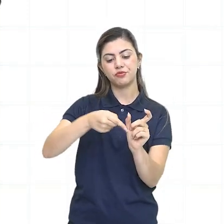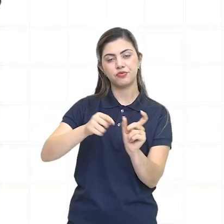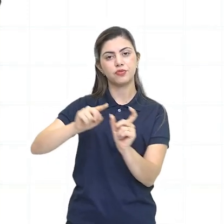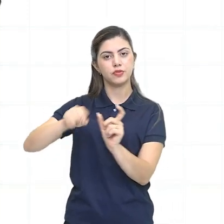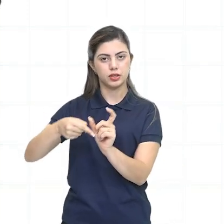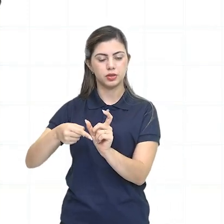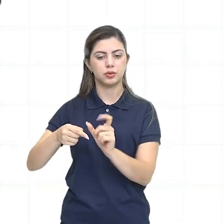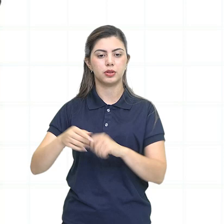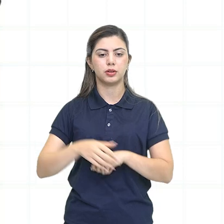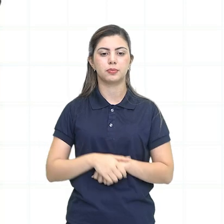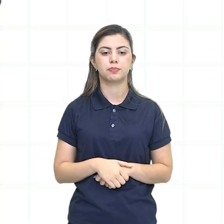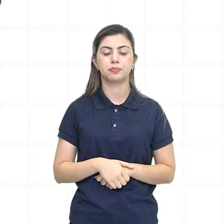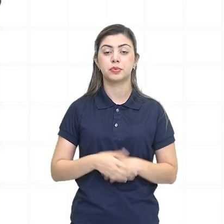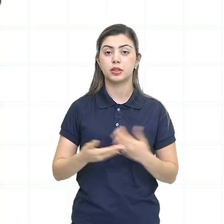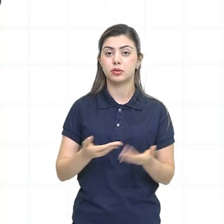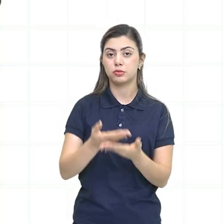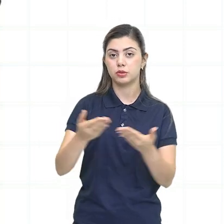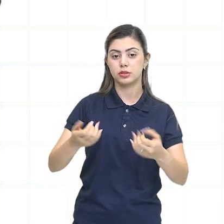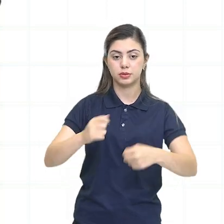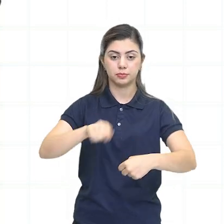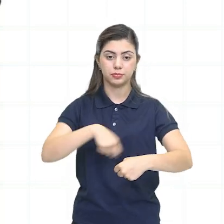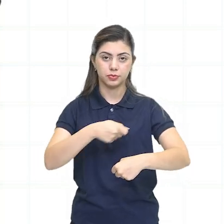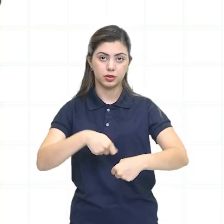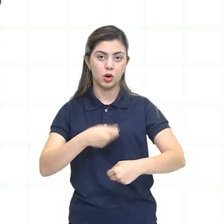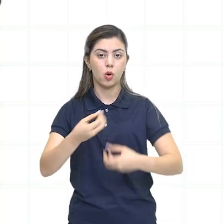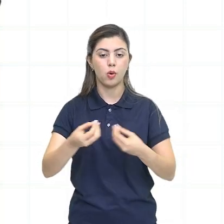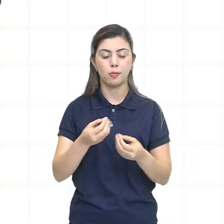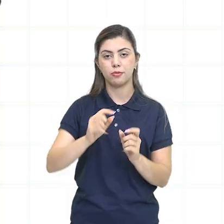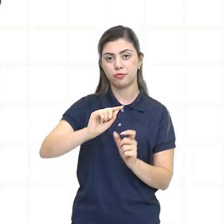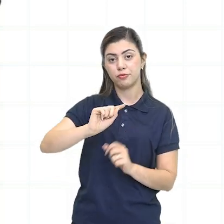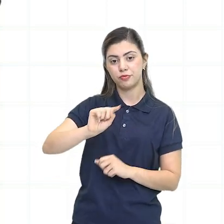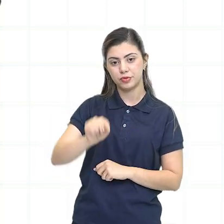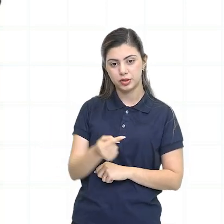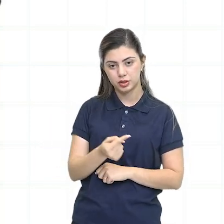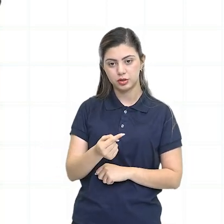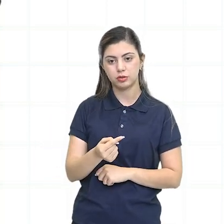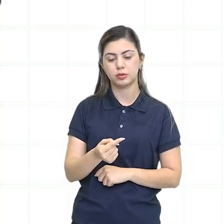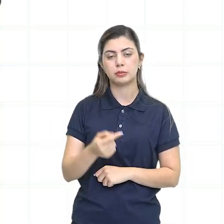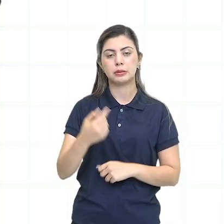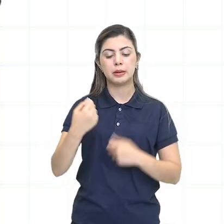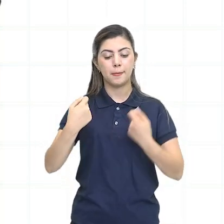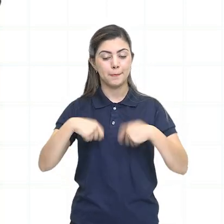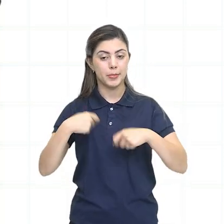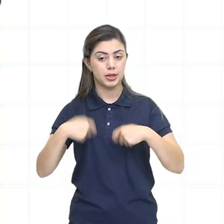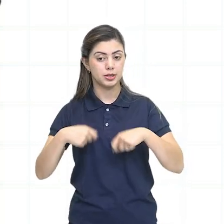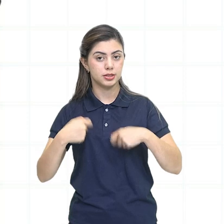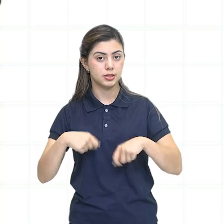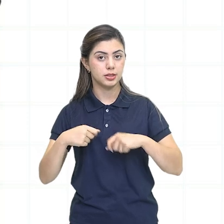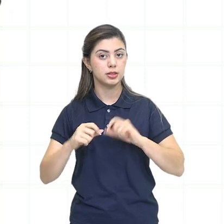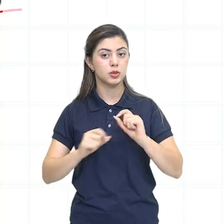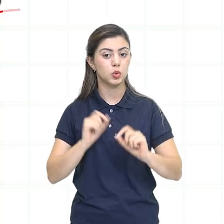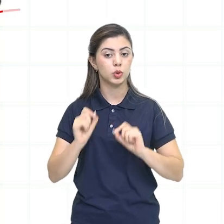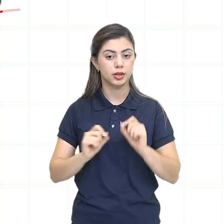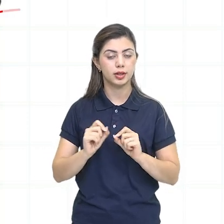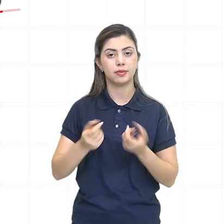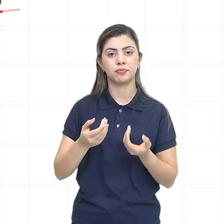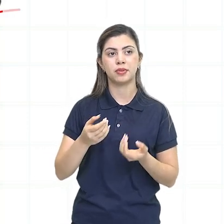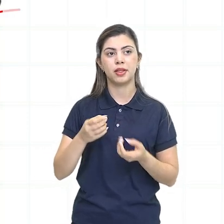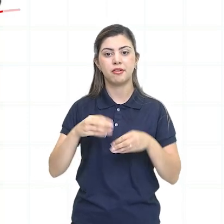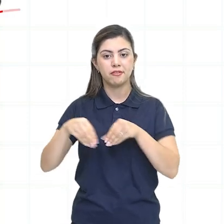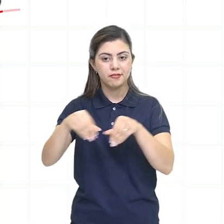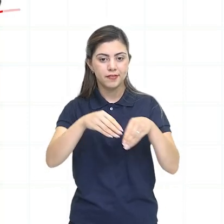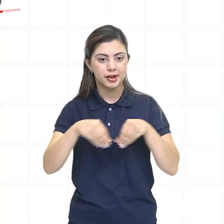Para fazer a receita, vírgula, vou precisar de, aí vou separar